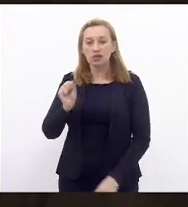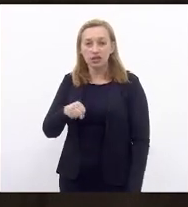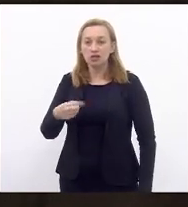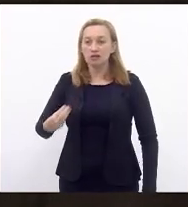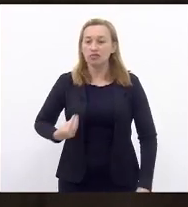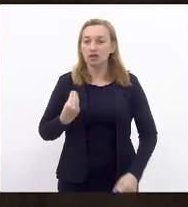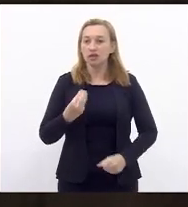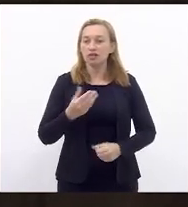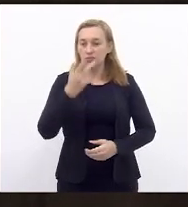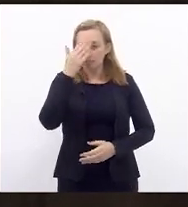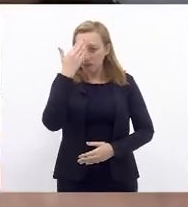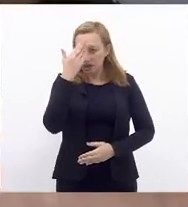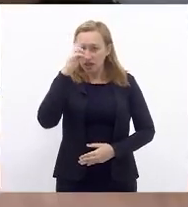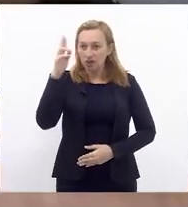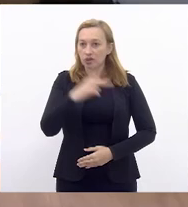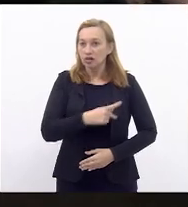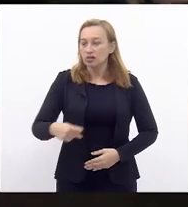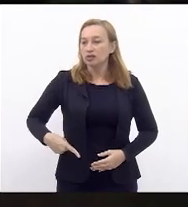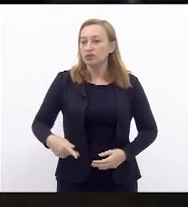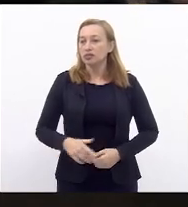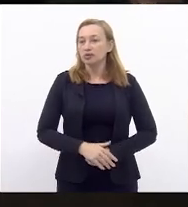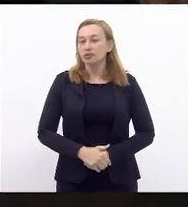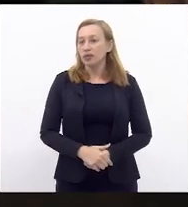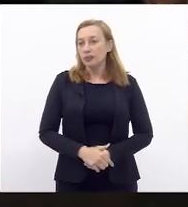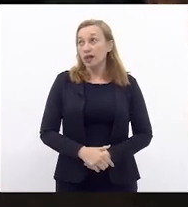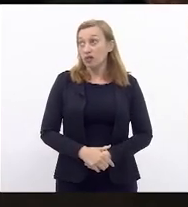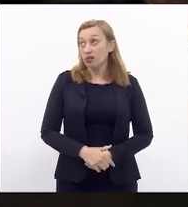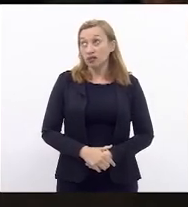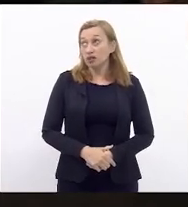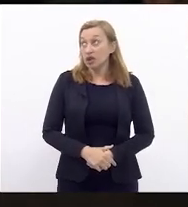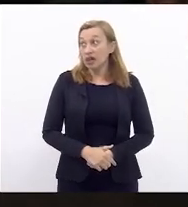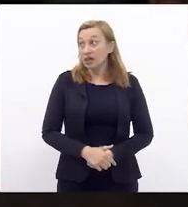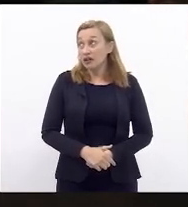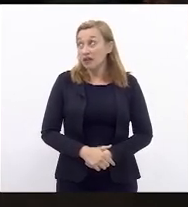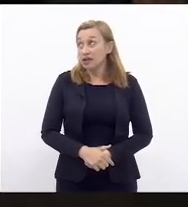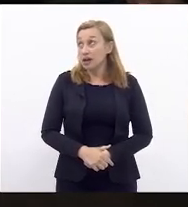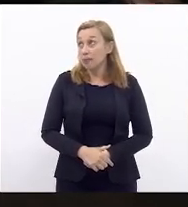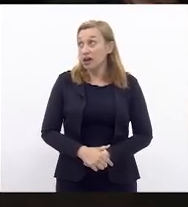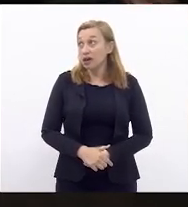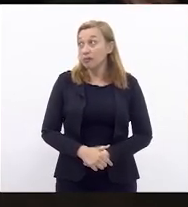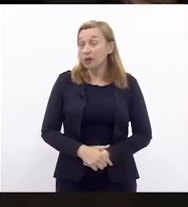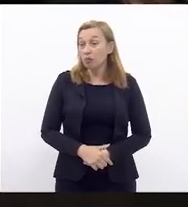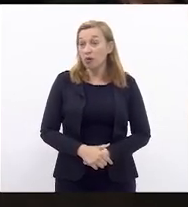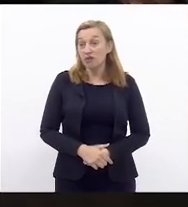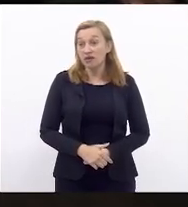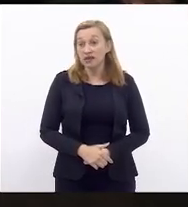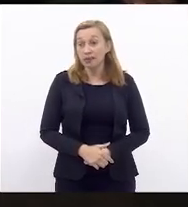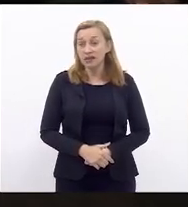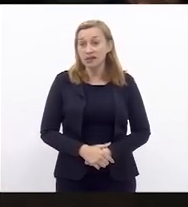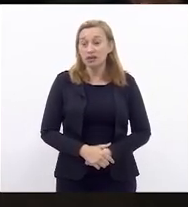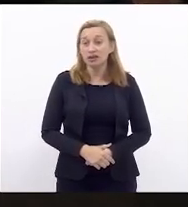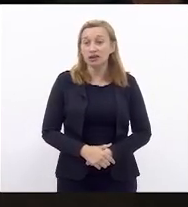Muito obrigada, senhora presidenta. Deputado Renato Zaca. Deputado Renato Zaca.